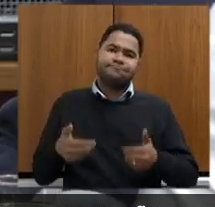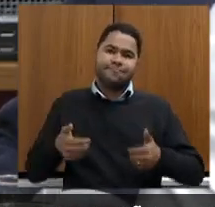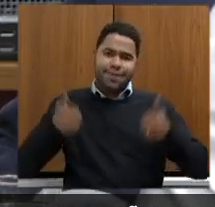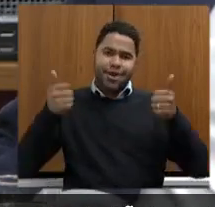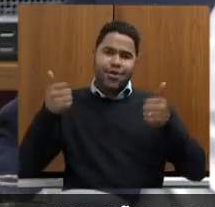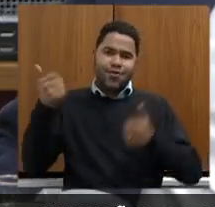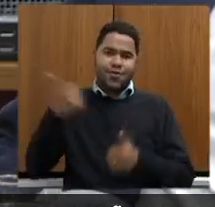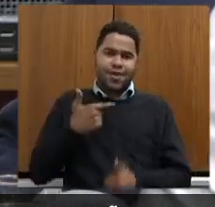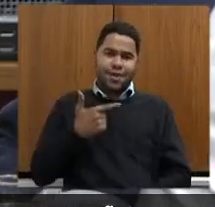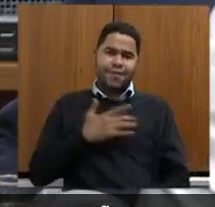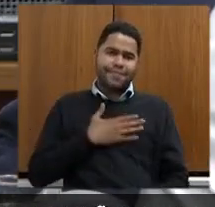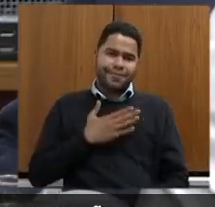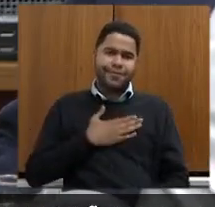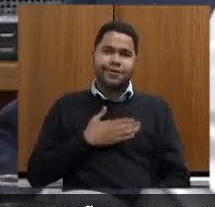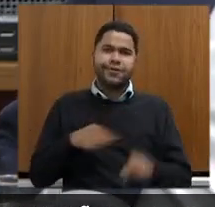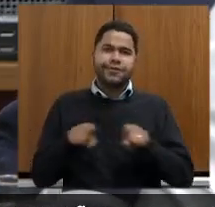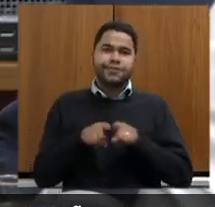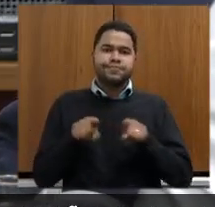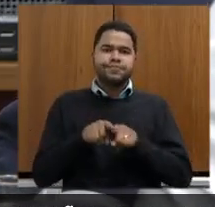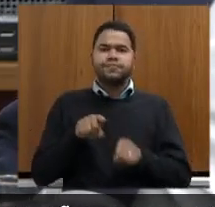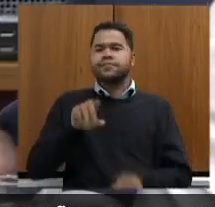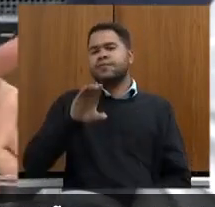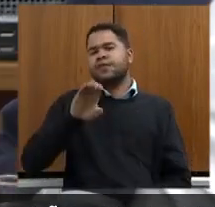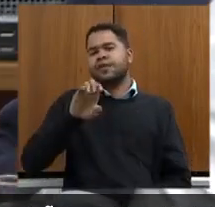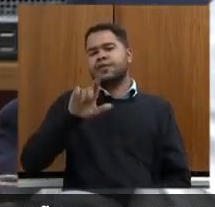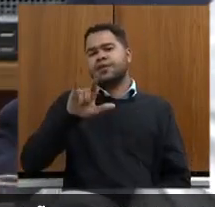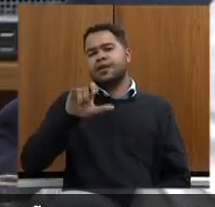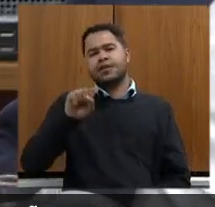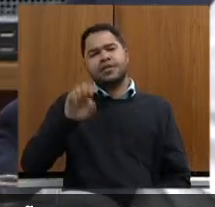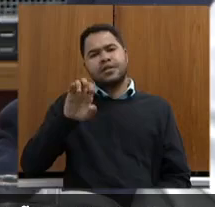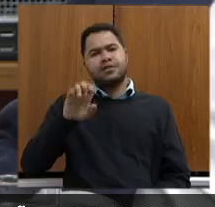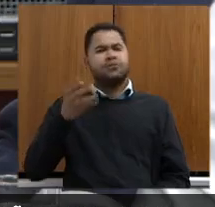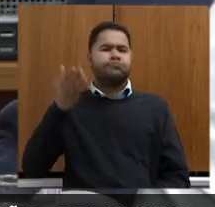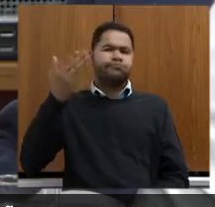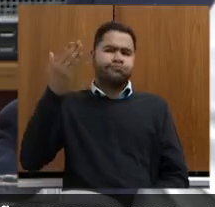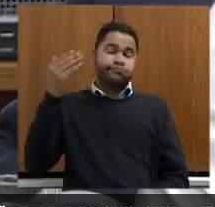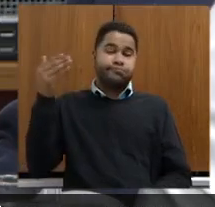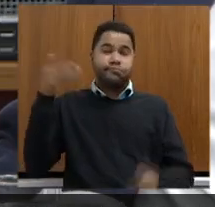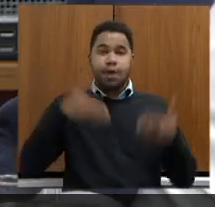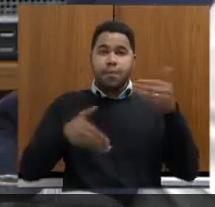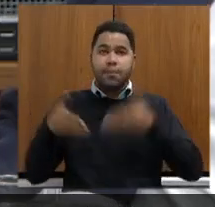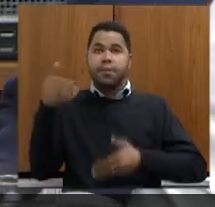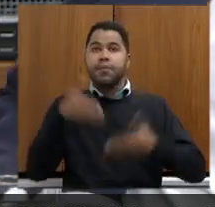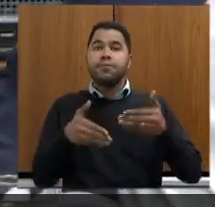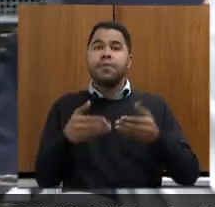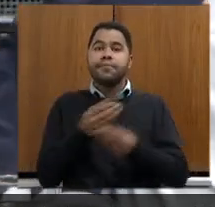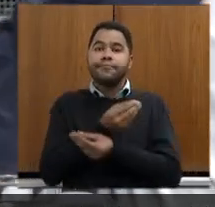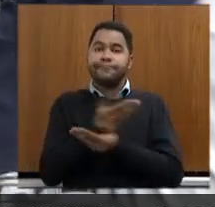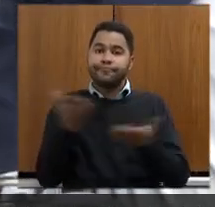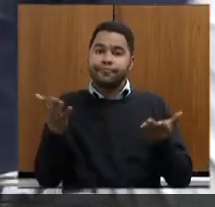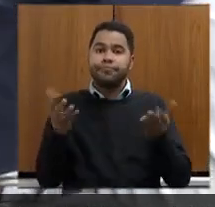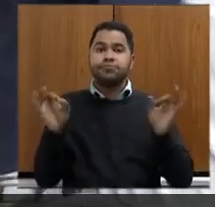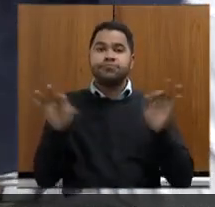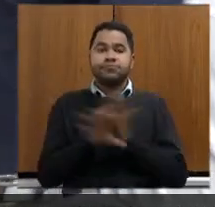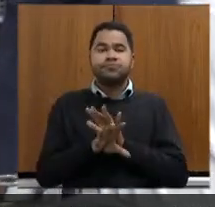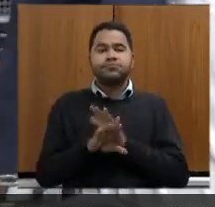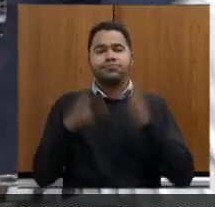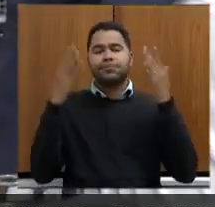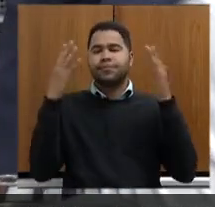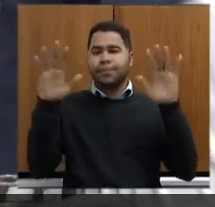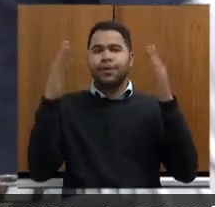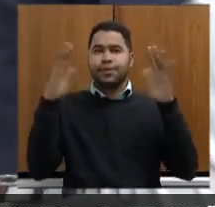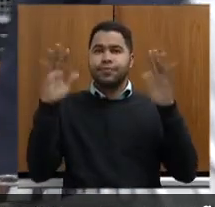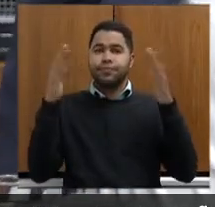melhor que a minha da mesma forma a feliz e tantos outros e tanto que passa eu quero aqui trazer para encerrar só mesmo os